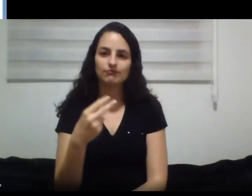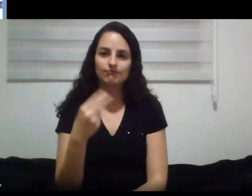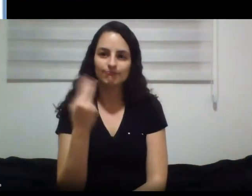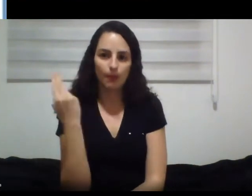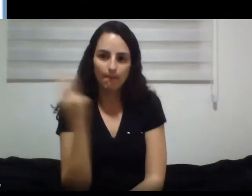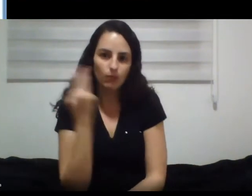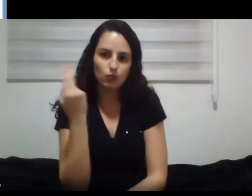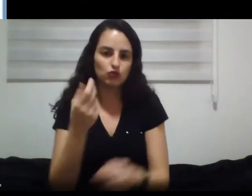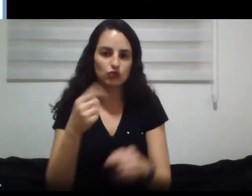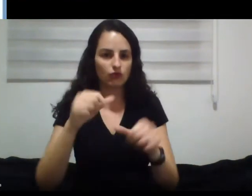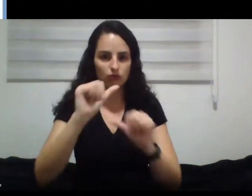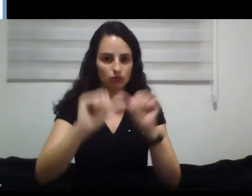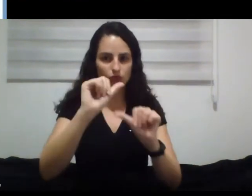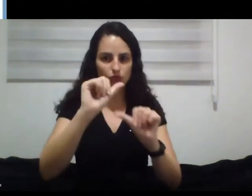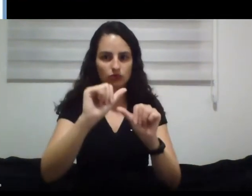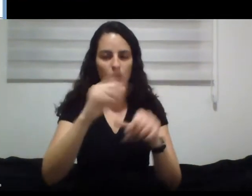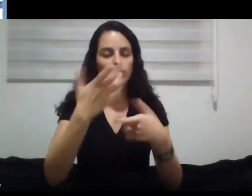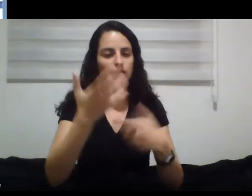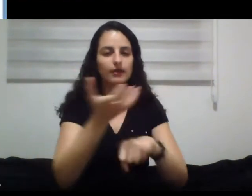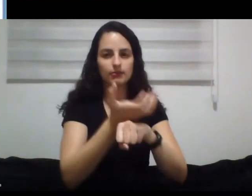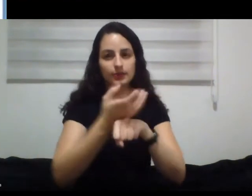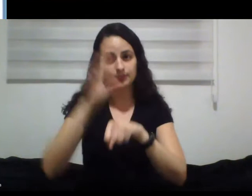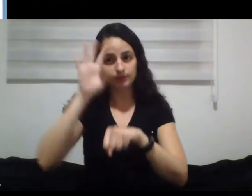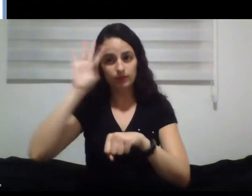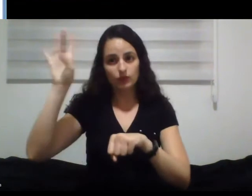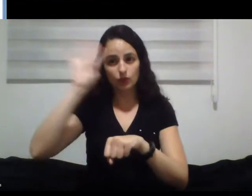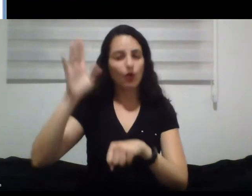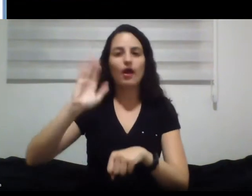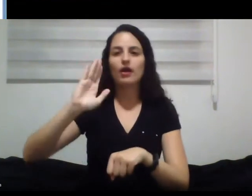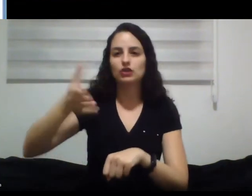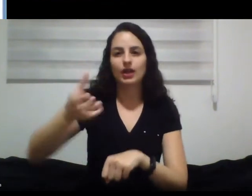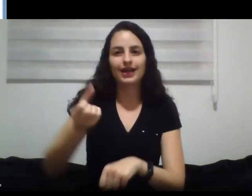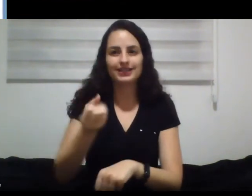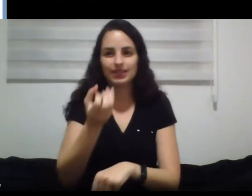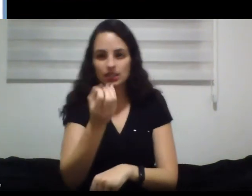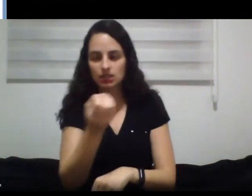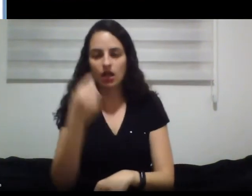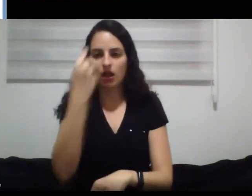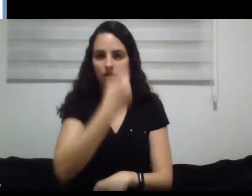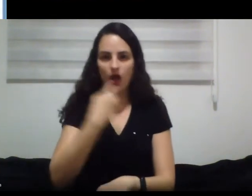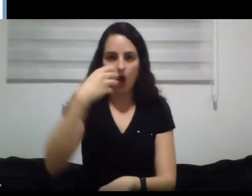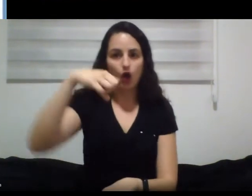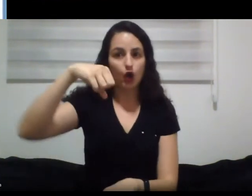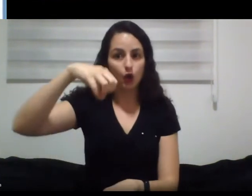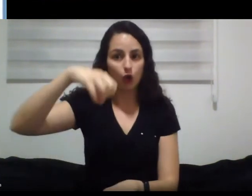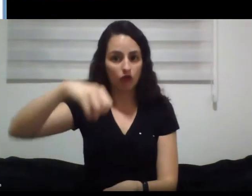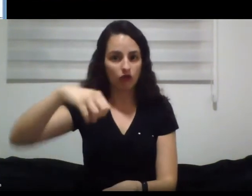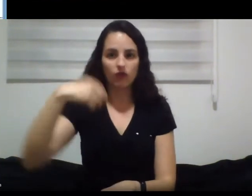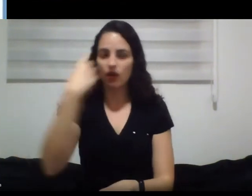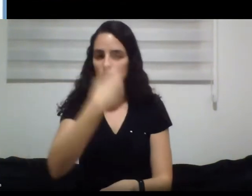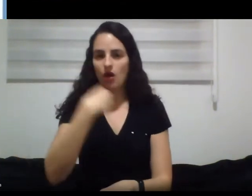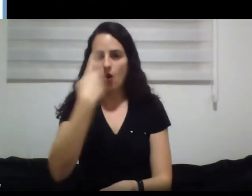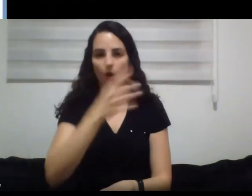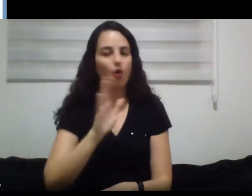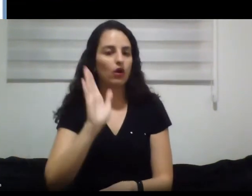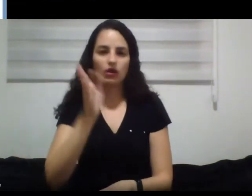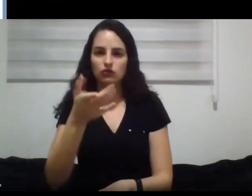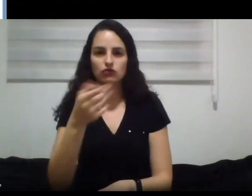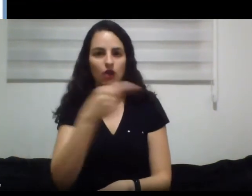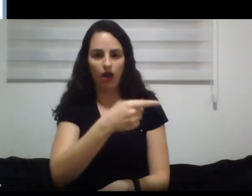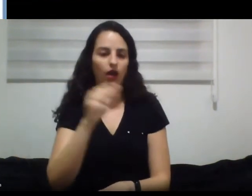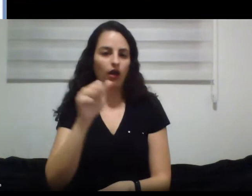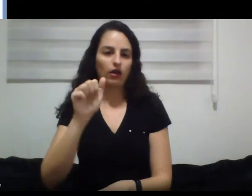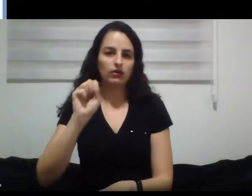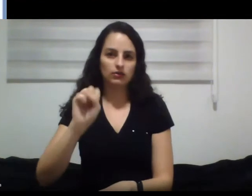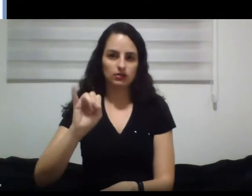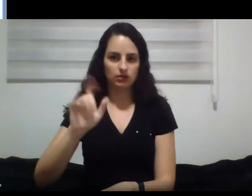Duração dos tópicos, aqui tem as perguntas, né, que a gente tentou trabalhar um pouquinho respondendo, até a professora Sabrina que perguntou aqui, né,